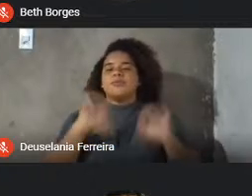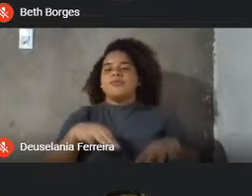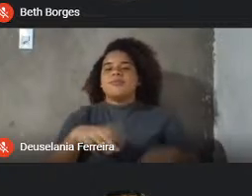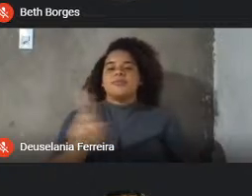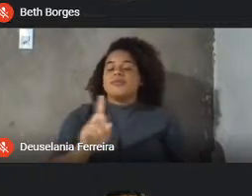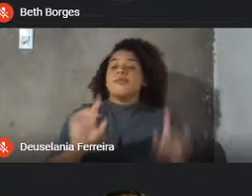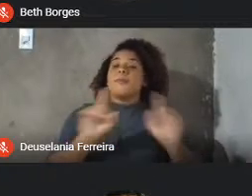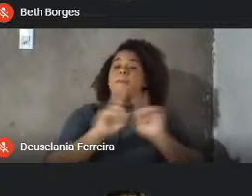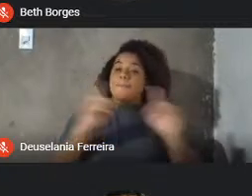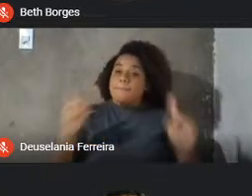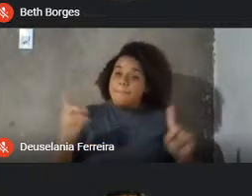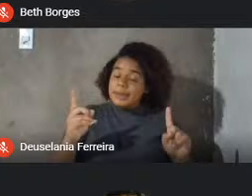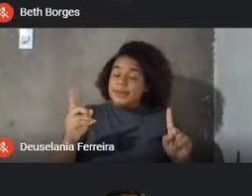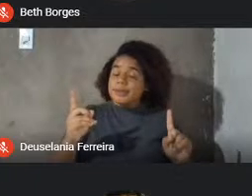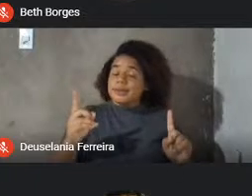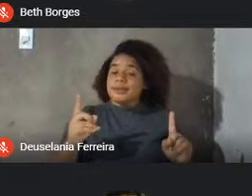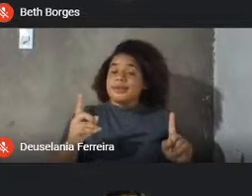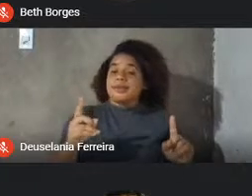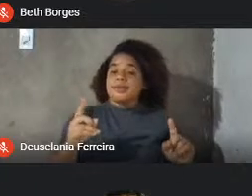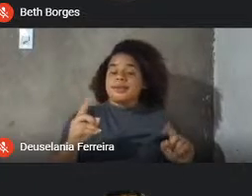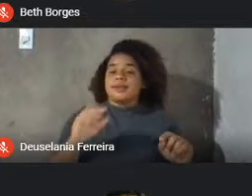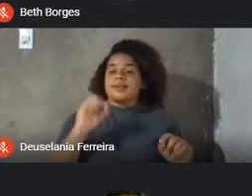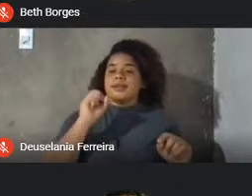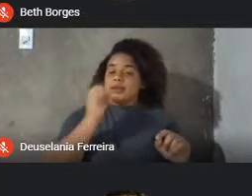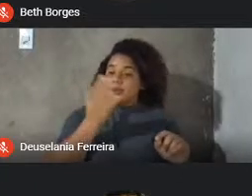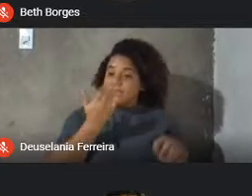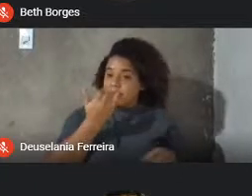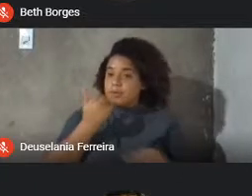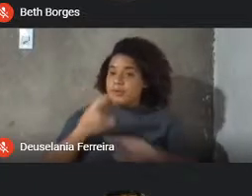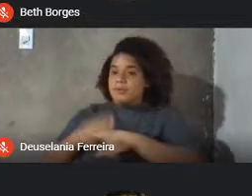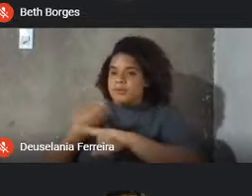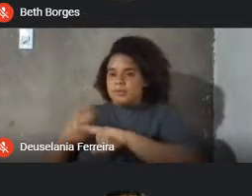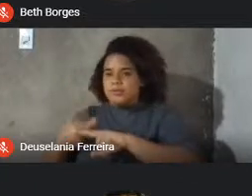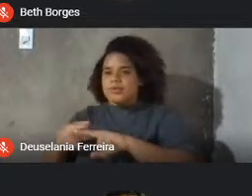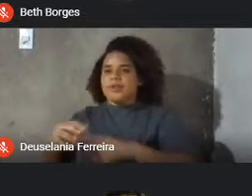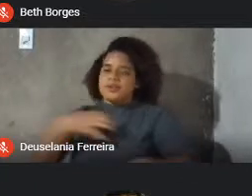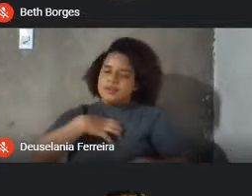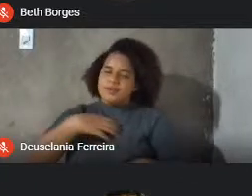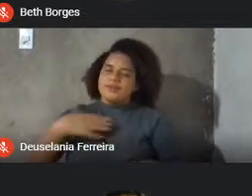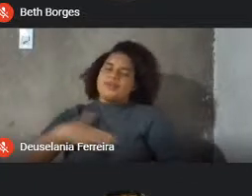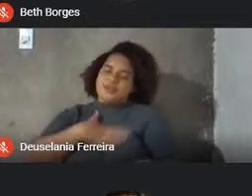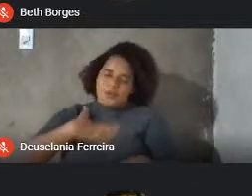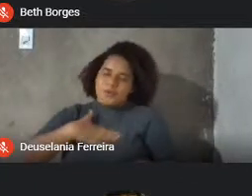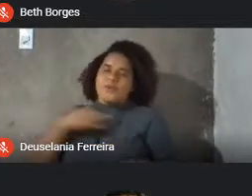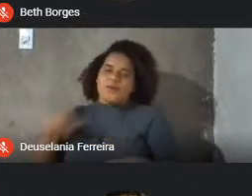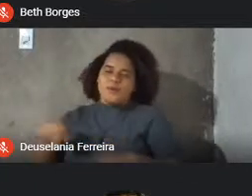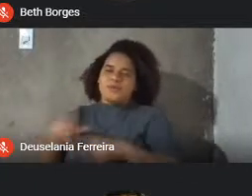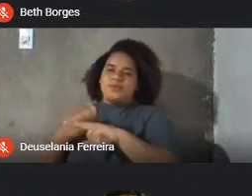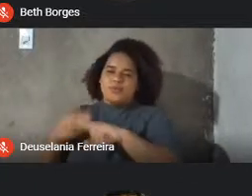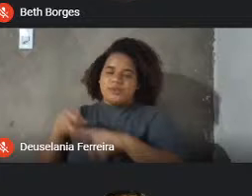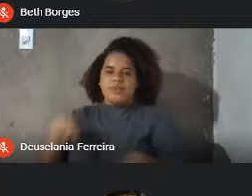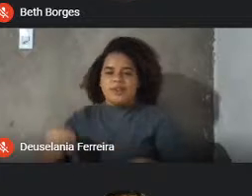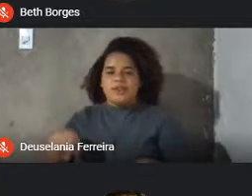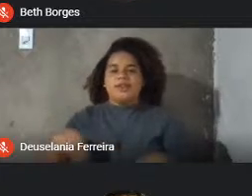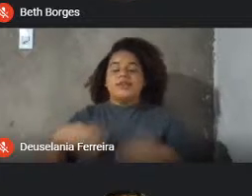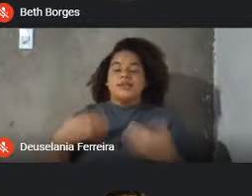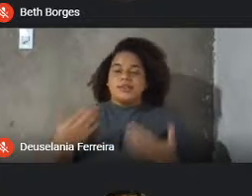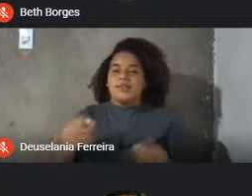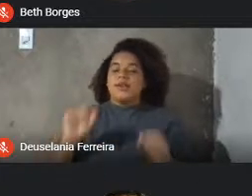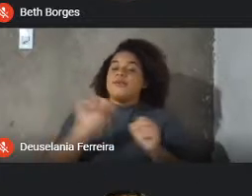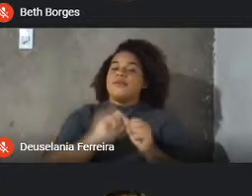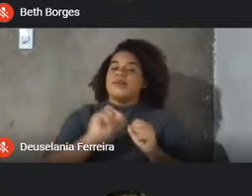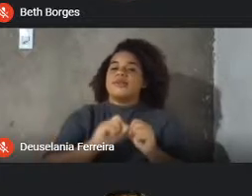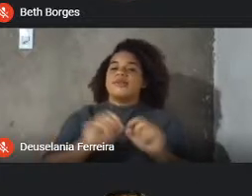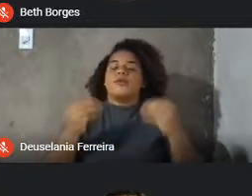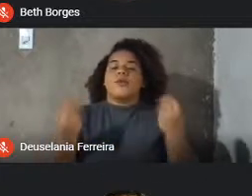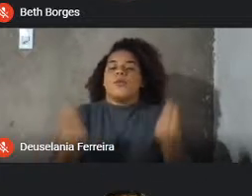Já quando eu como chocolate, eu sinto prazer. Então, eu faço a pessoa